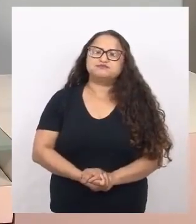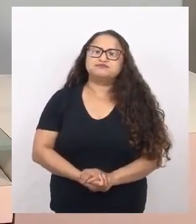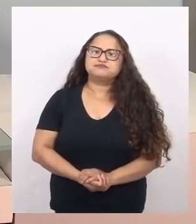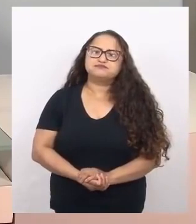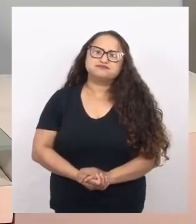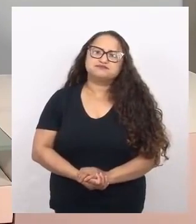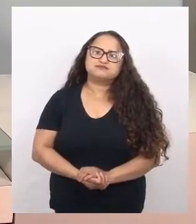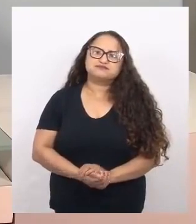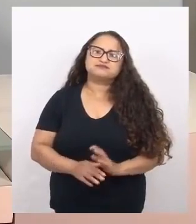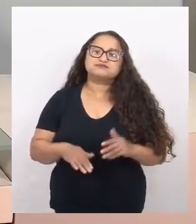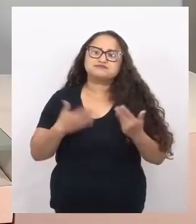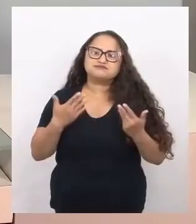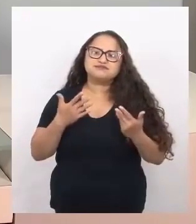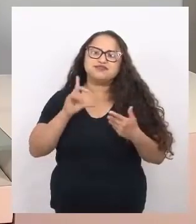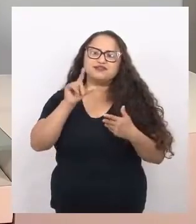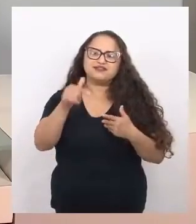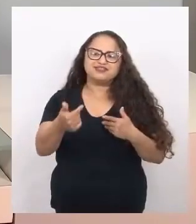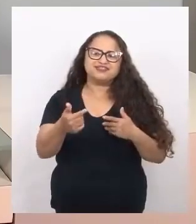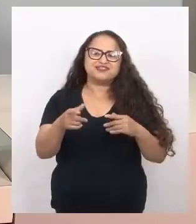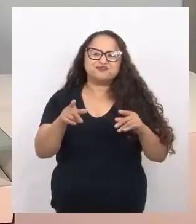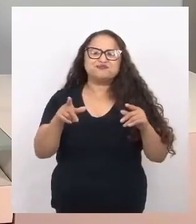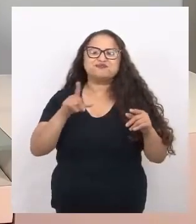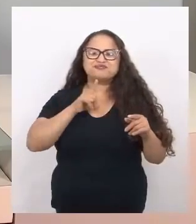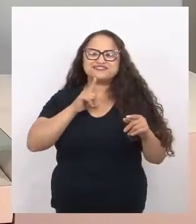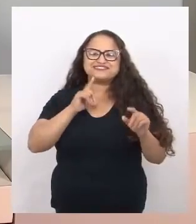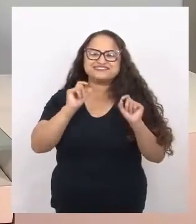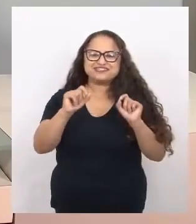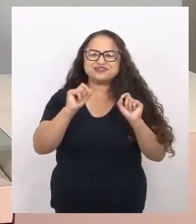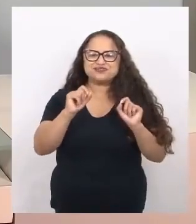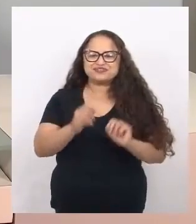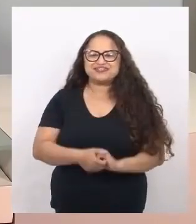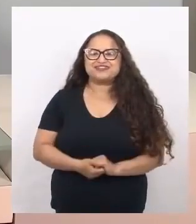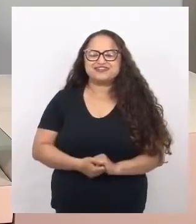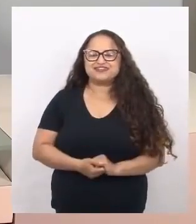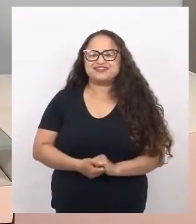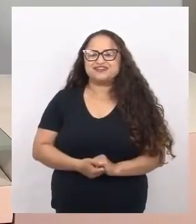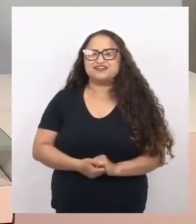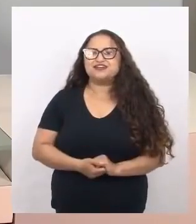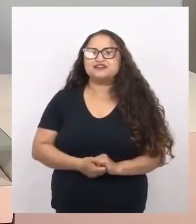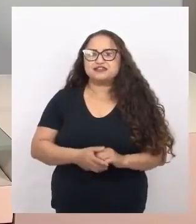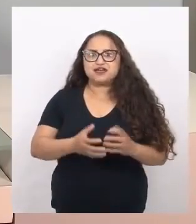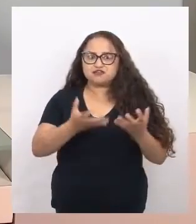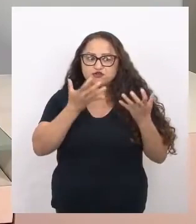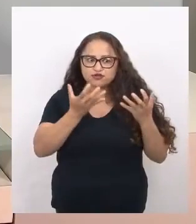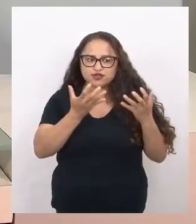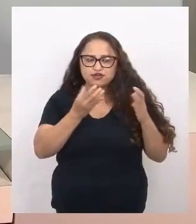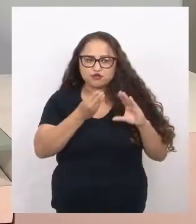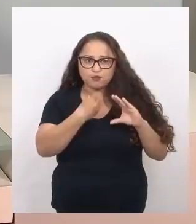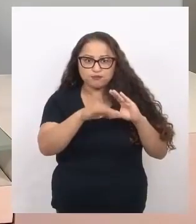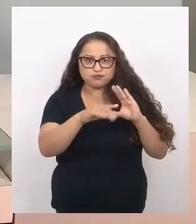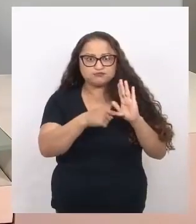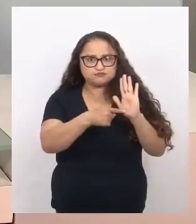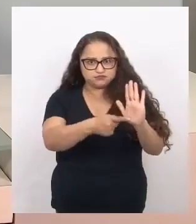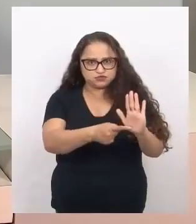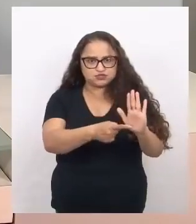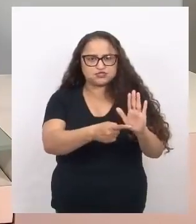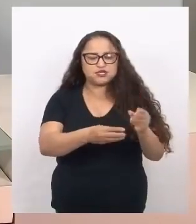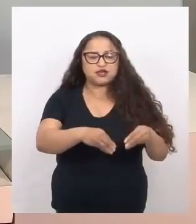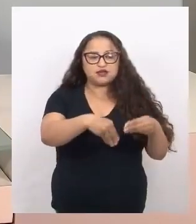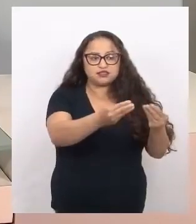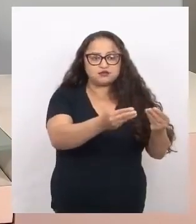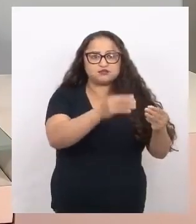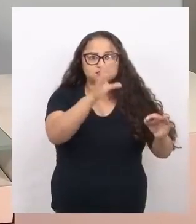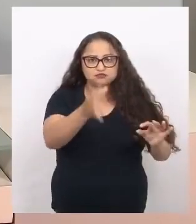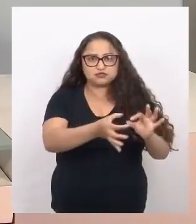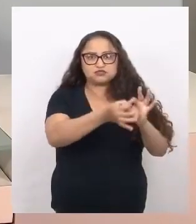Em seguida, a gente fez a manifestação de interesse do efetivo na unidade, atribuição e associação no